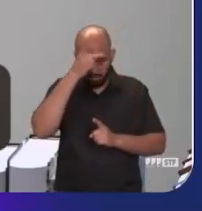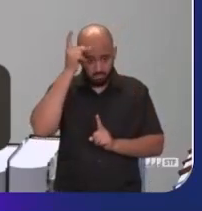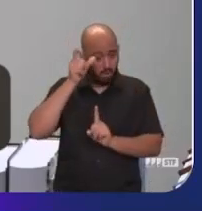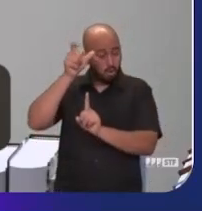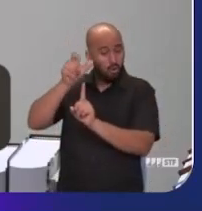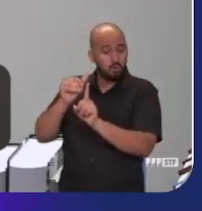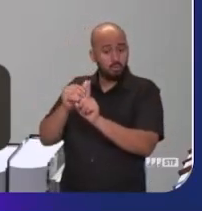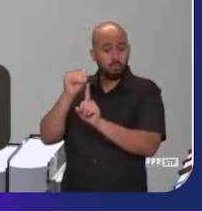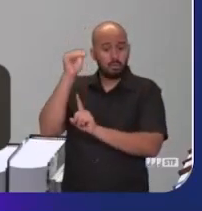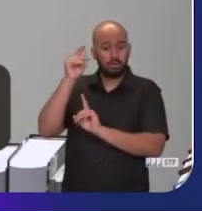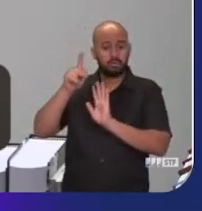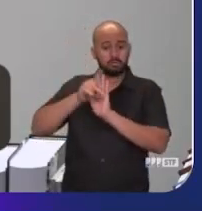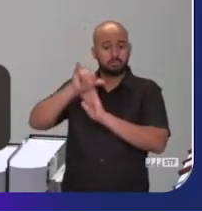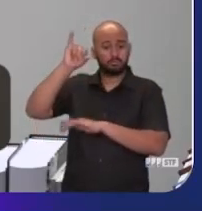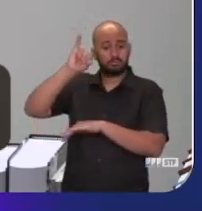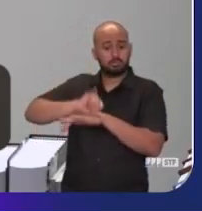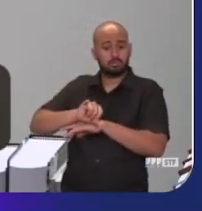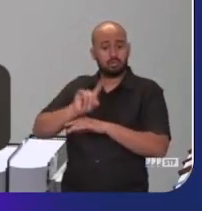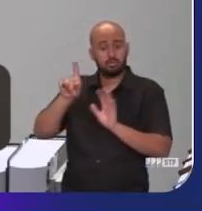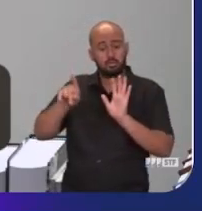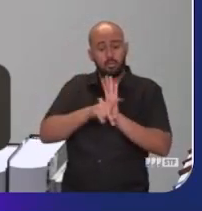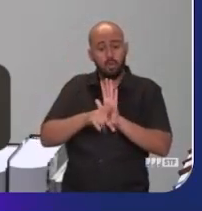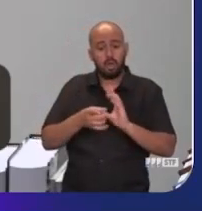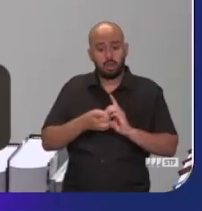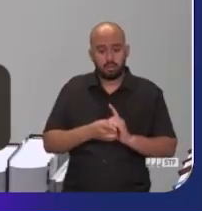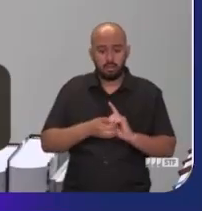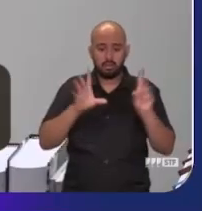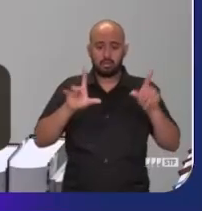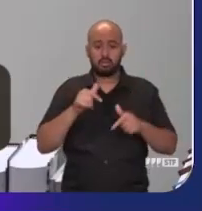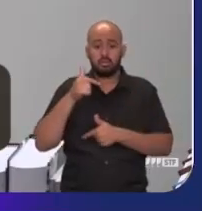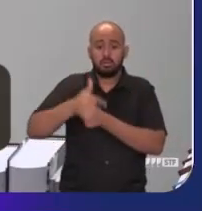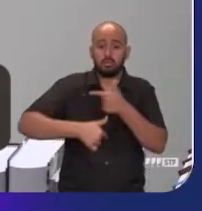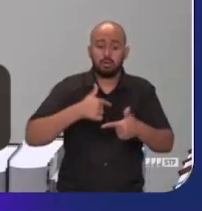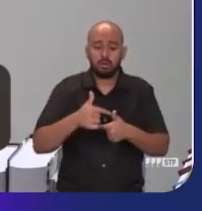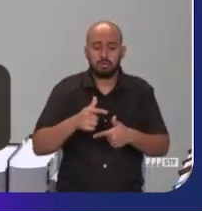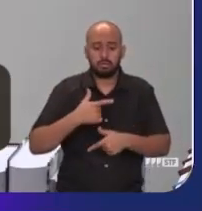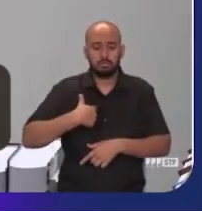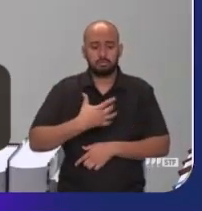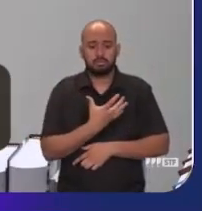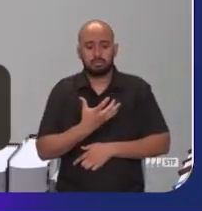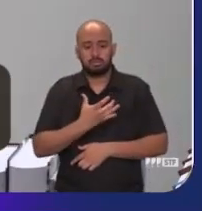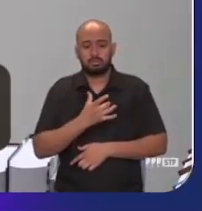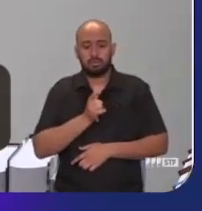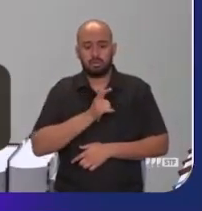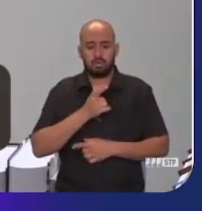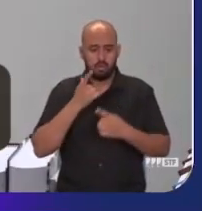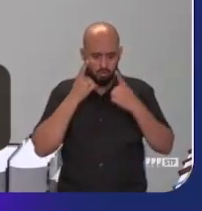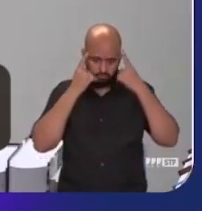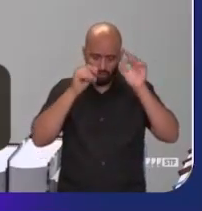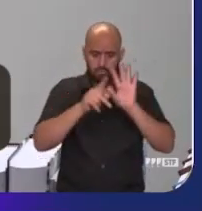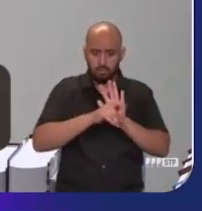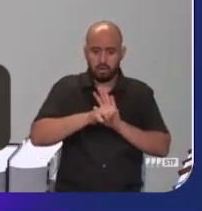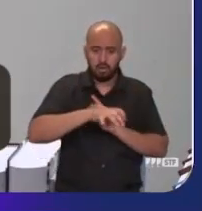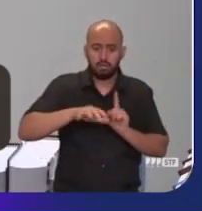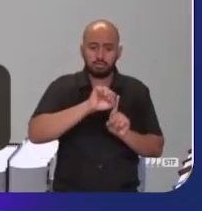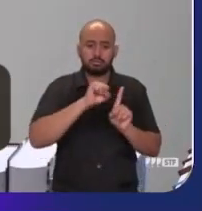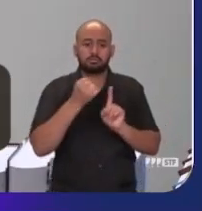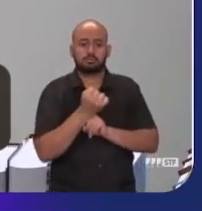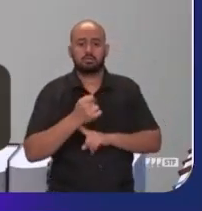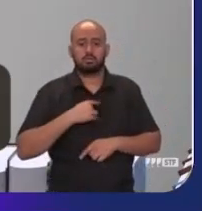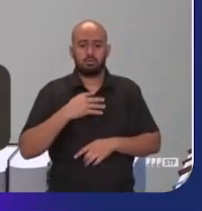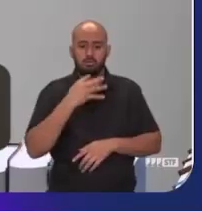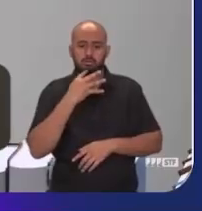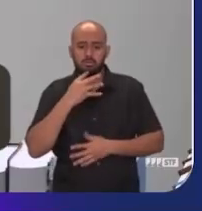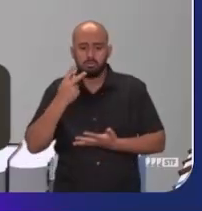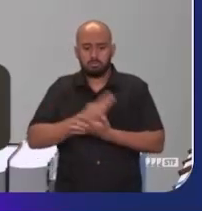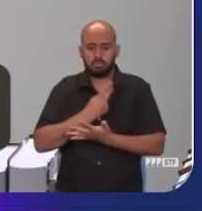do regime democrático e tomando a si o trabalho conexo de propiciar o caos social, acontecimentos imaginados